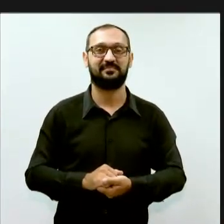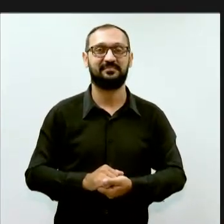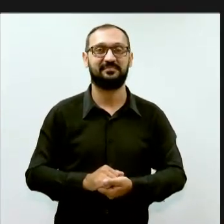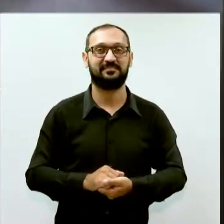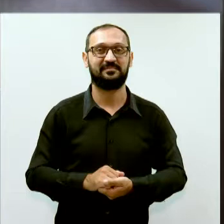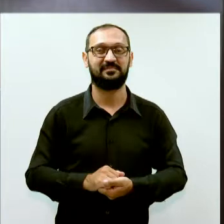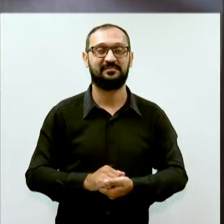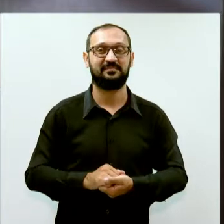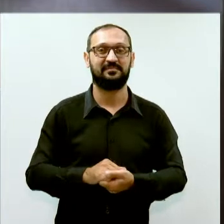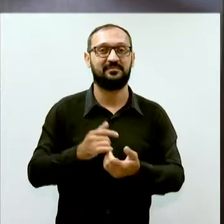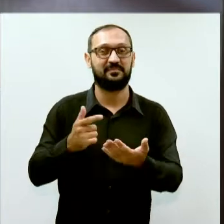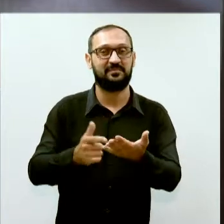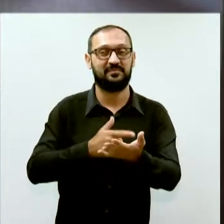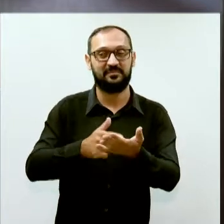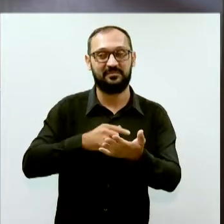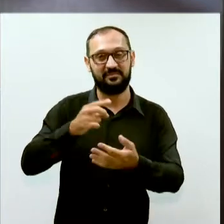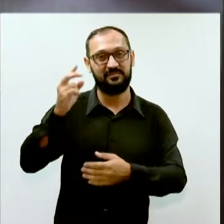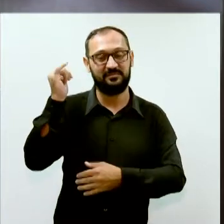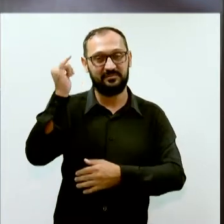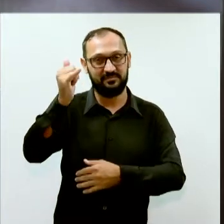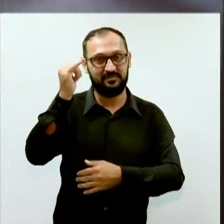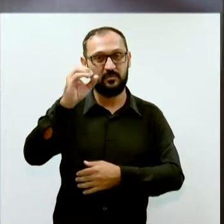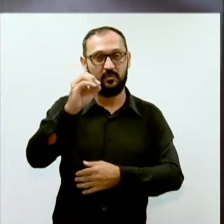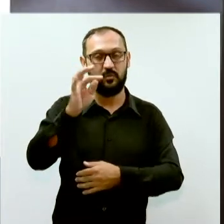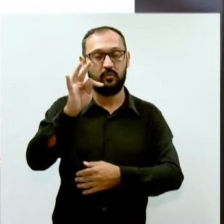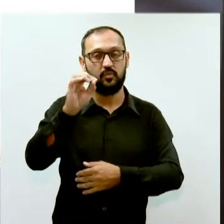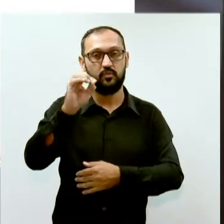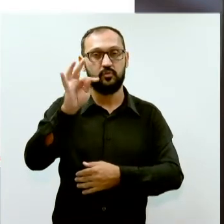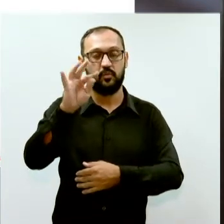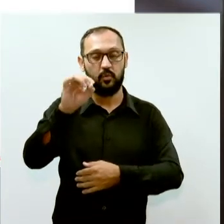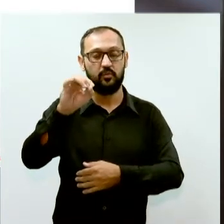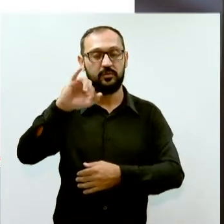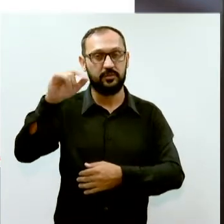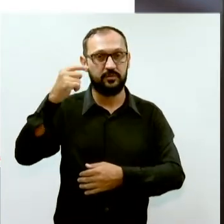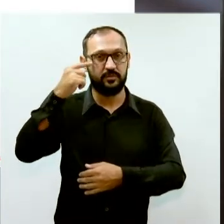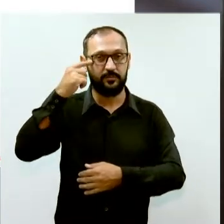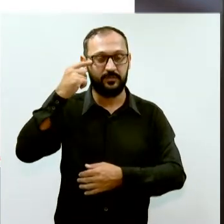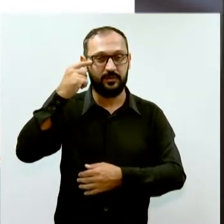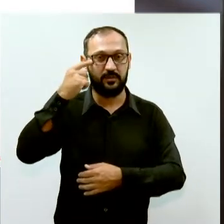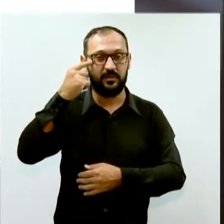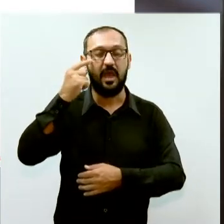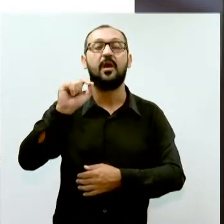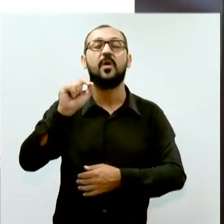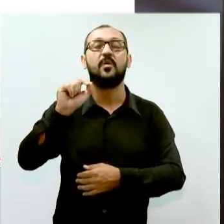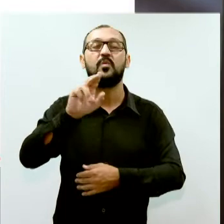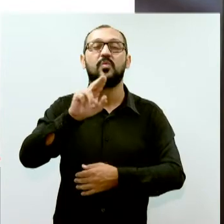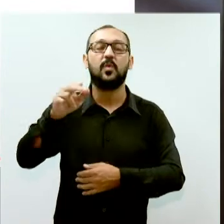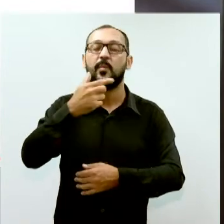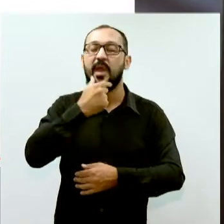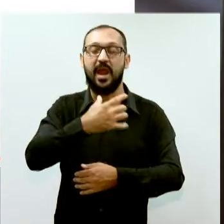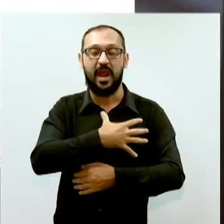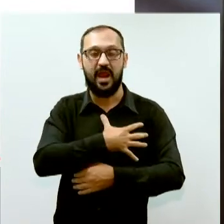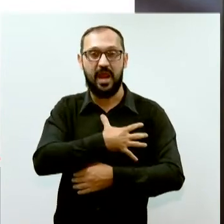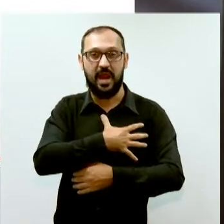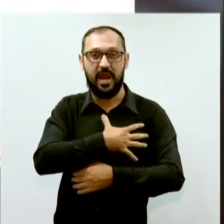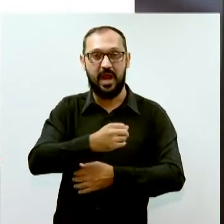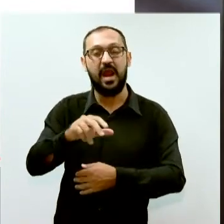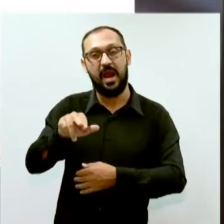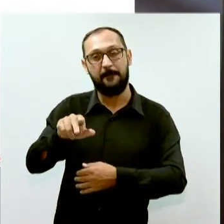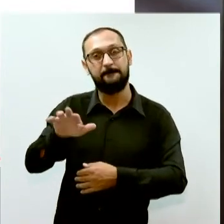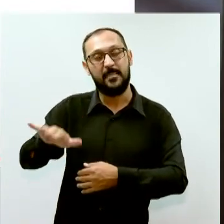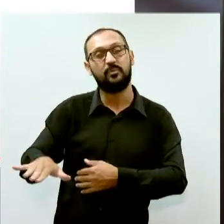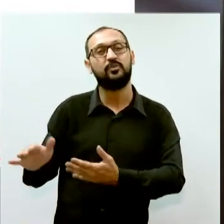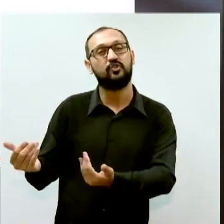Anyapoyakué. O livro de contos O Toto, que em japonês significa irmão mais novo, foi finalista da